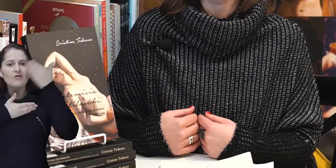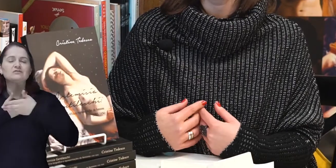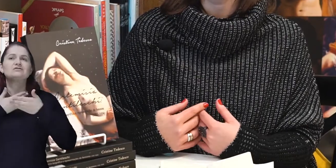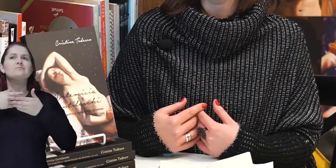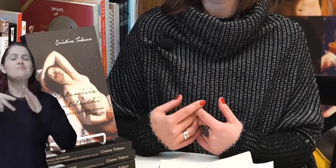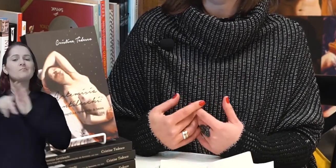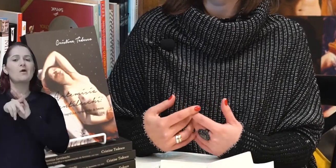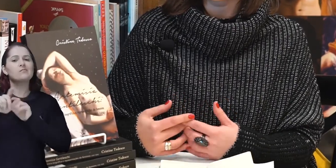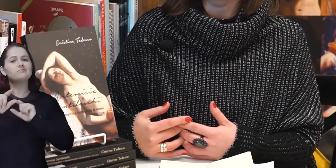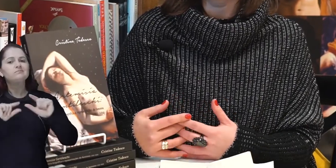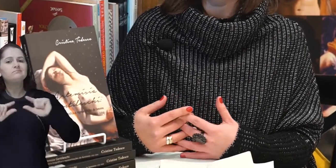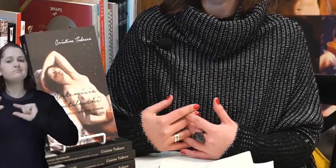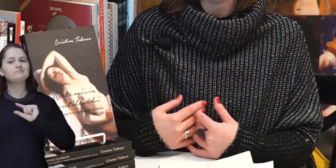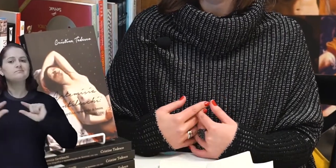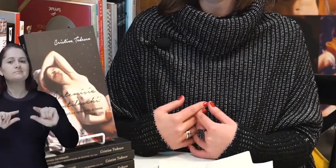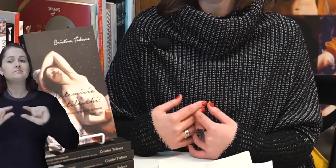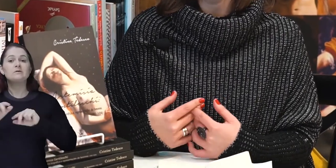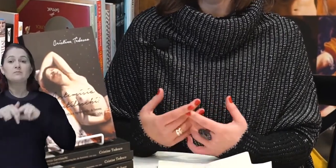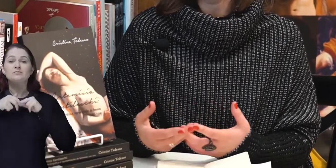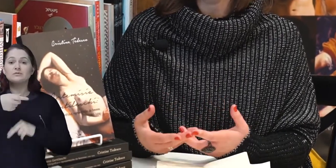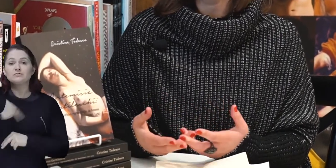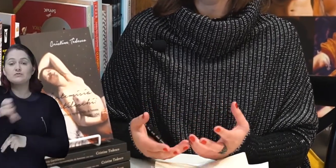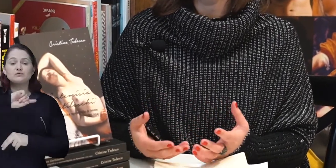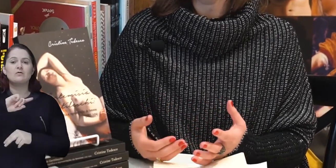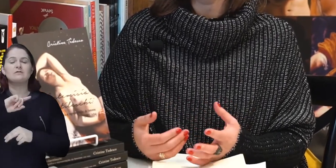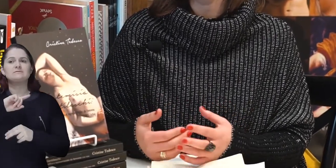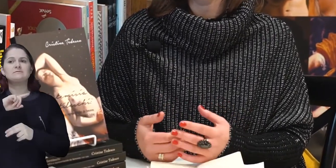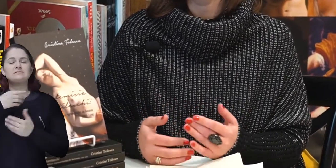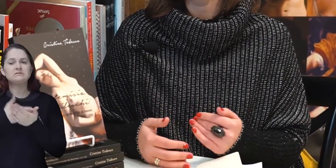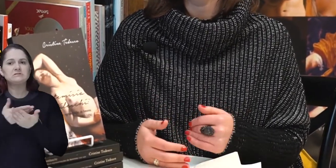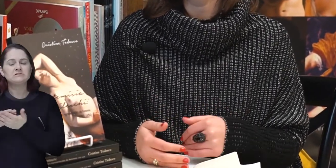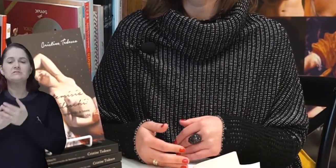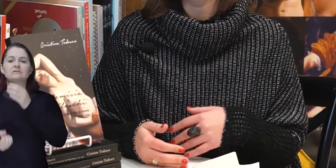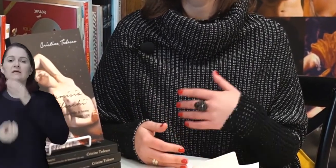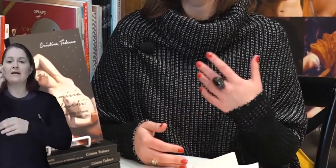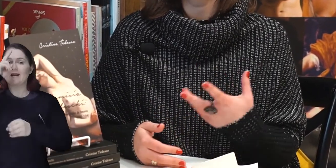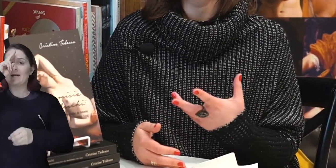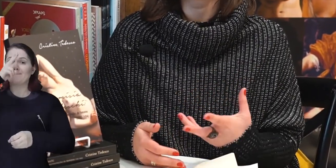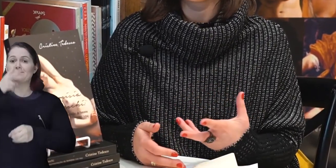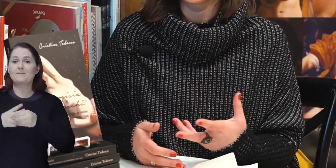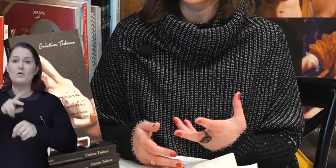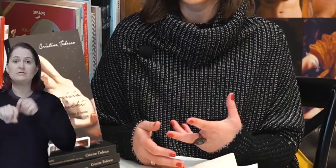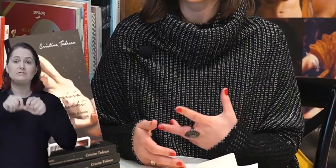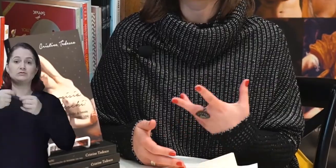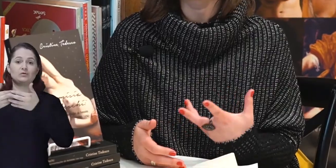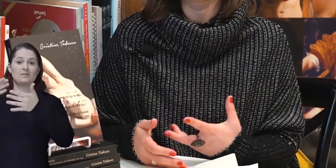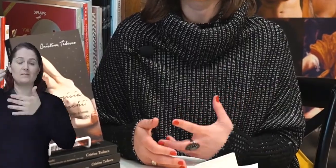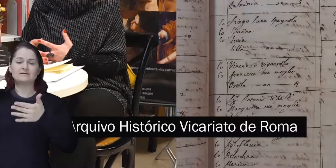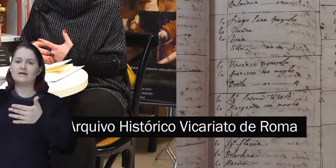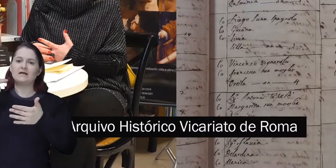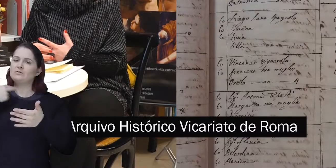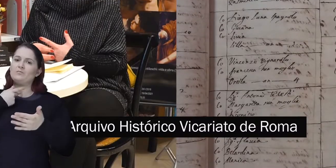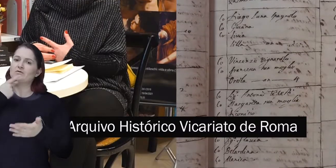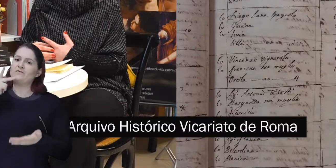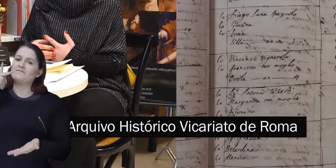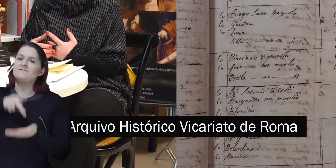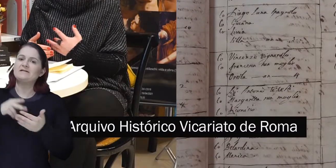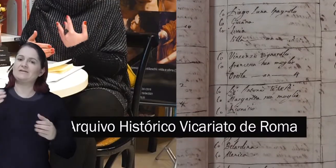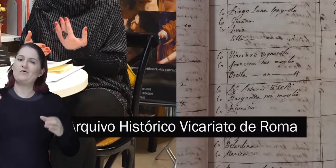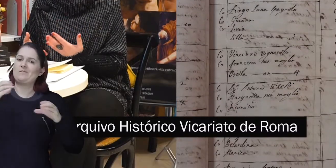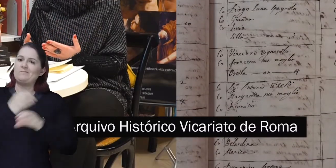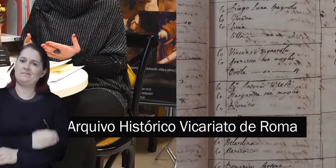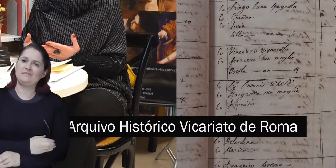para nós de forma fragmentada, e muitas vezes isso faz com que a gente crie hipóteses a respeito do passado e